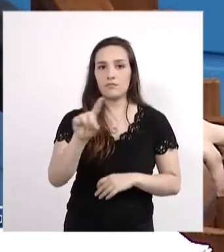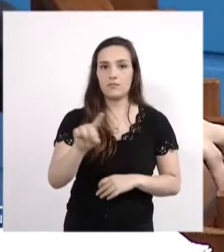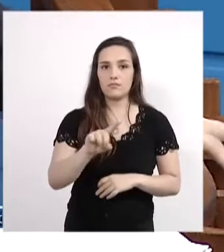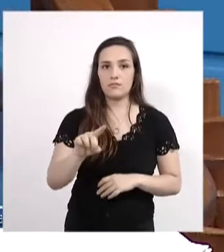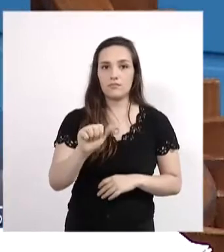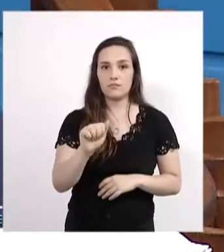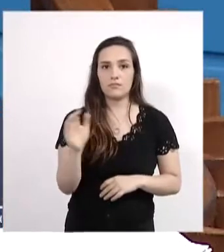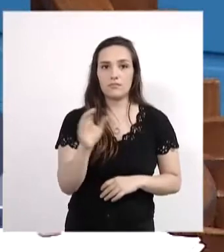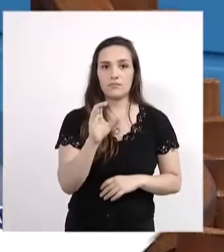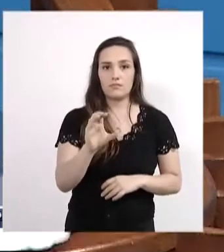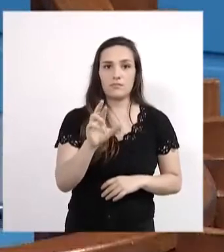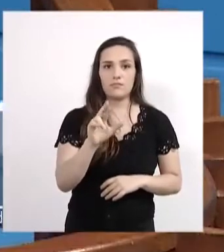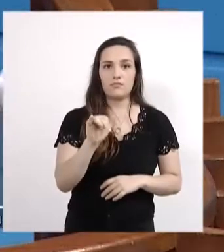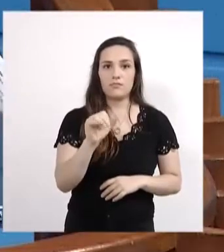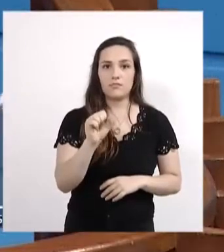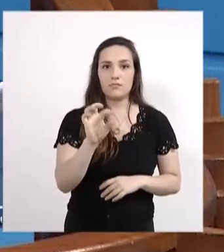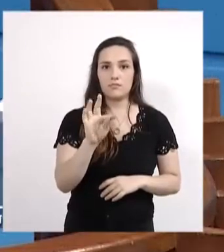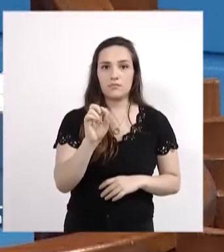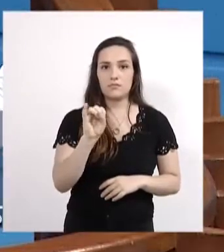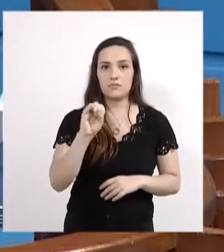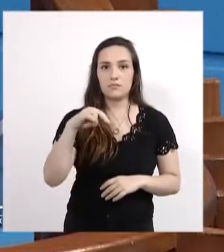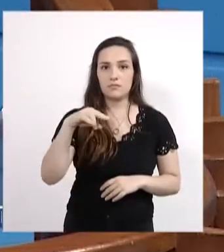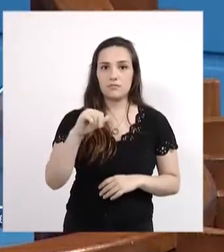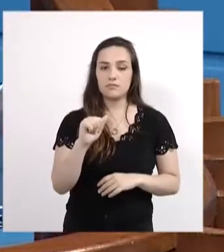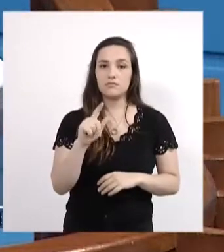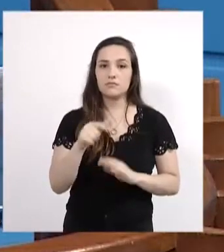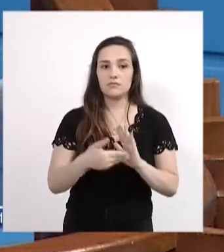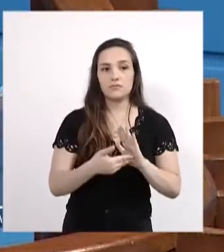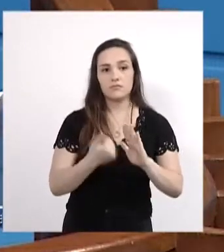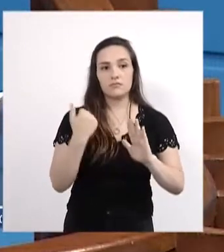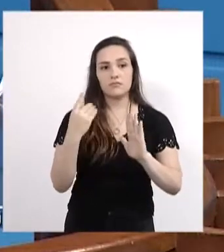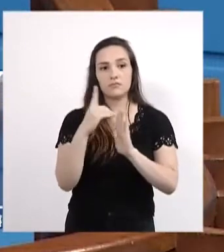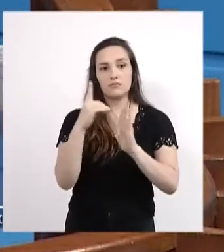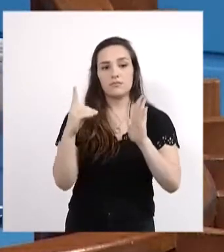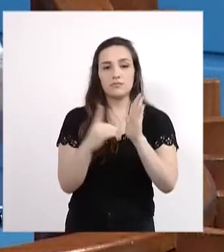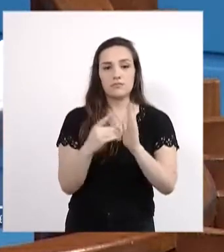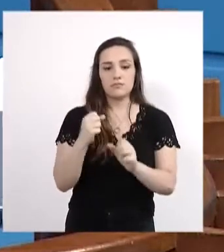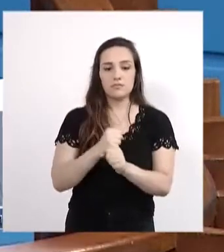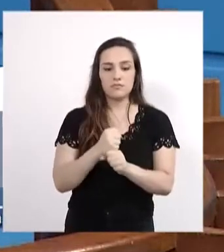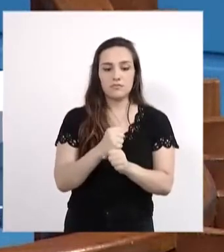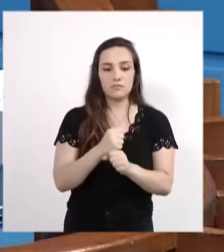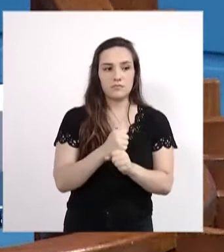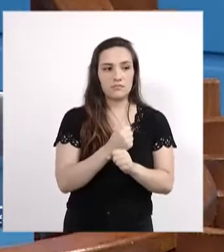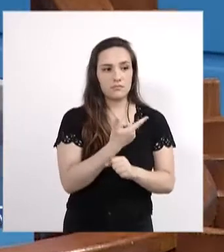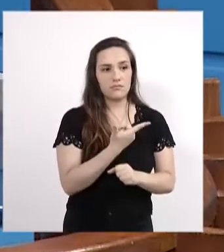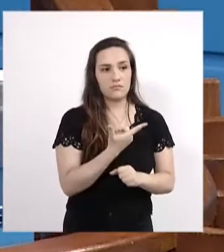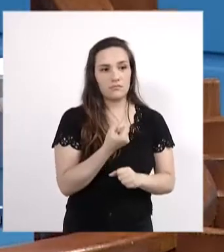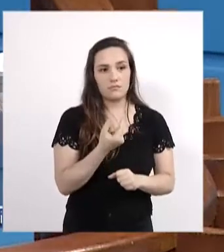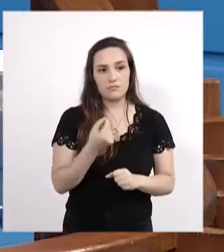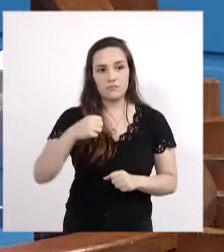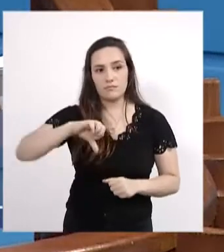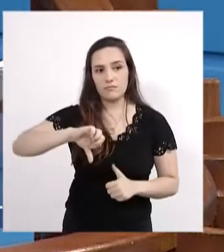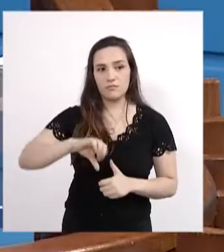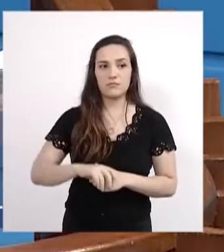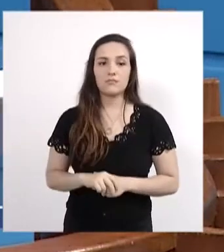a revogação de um decreto de 2009 que